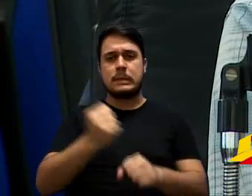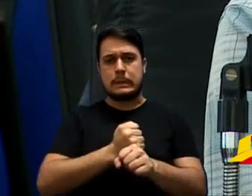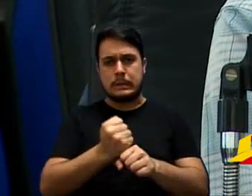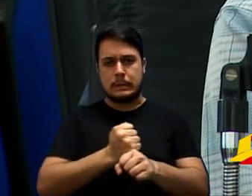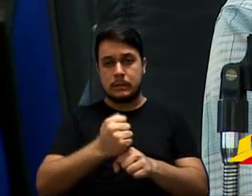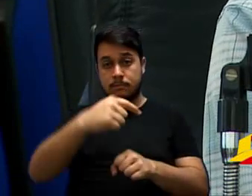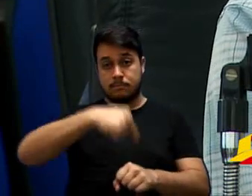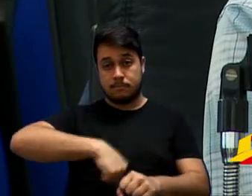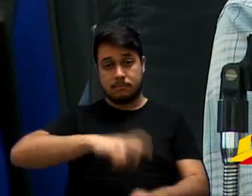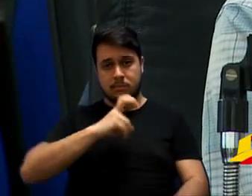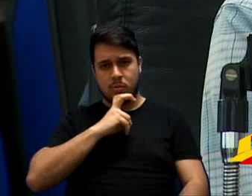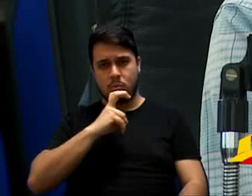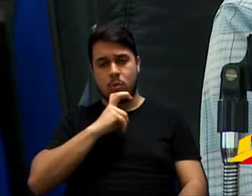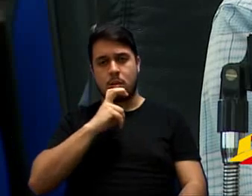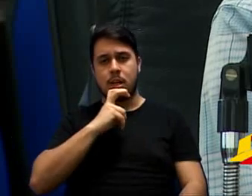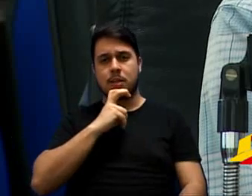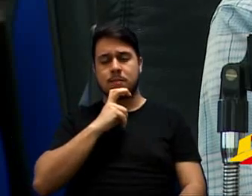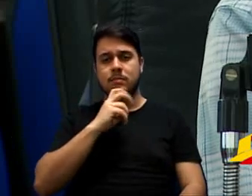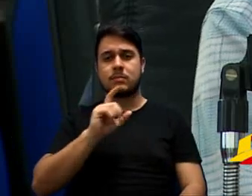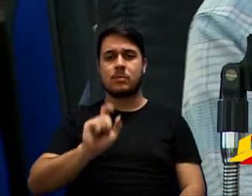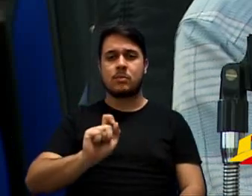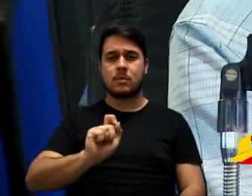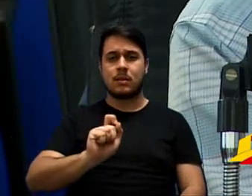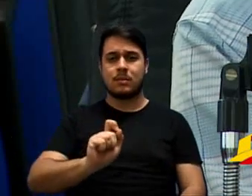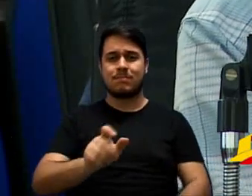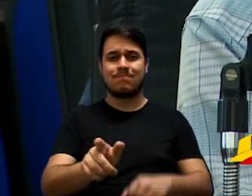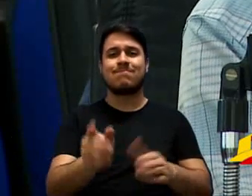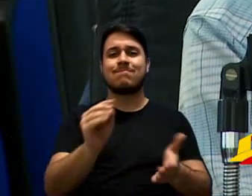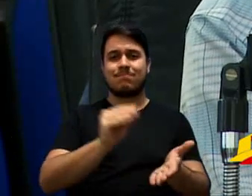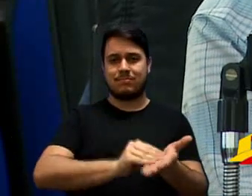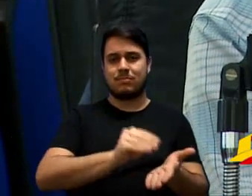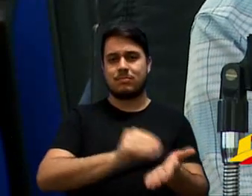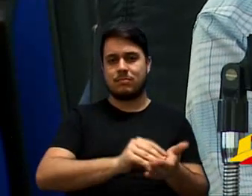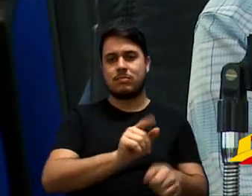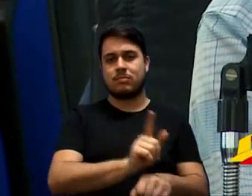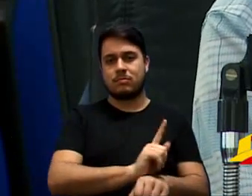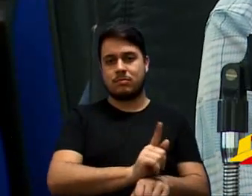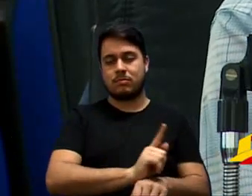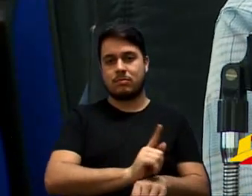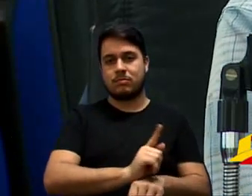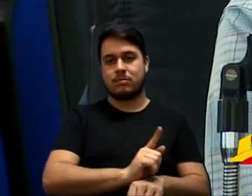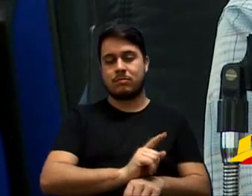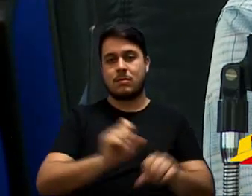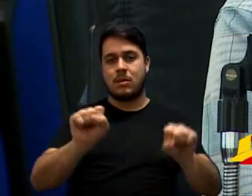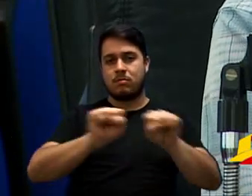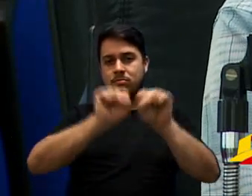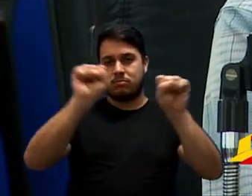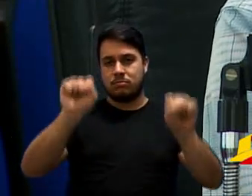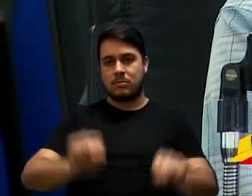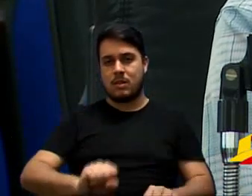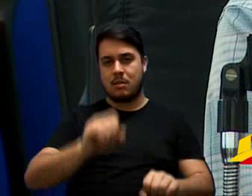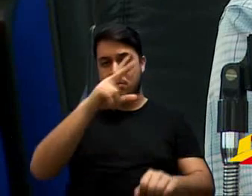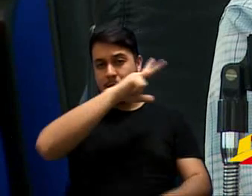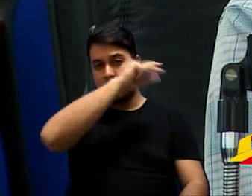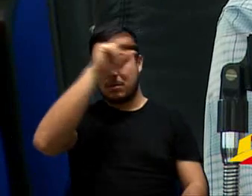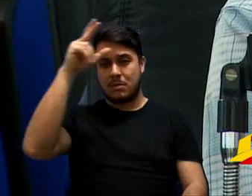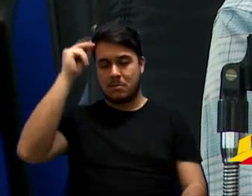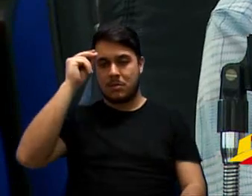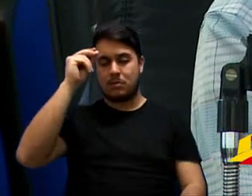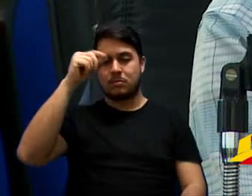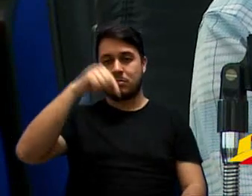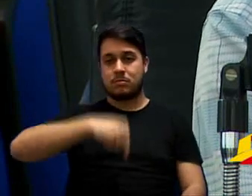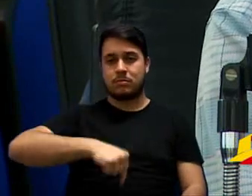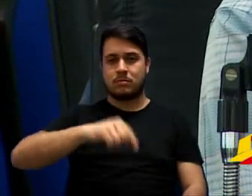anos em sorocaba uma questão de gestão o tema sistema municipal de preservação às nascentes